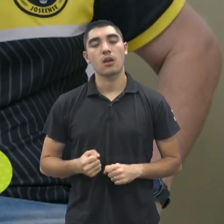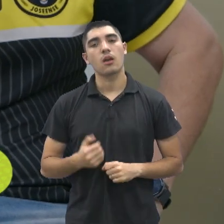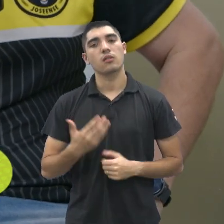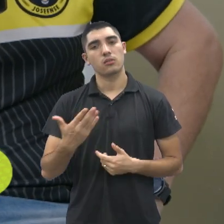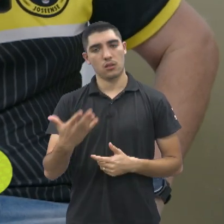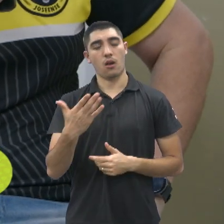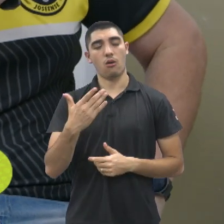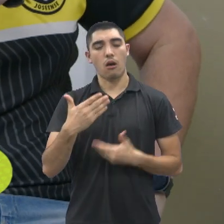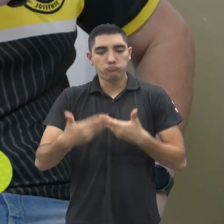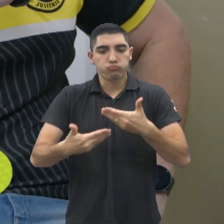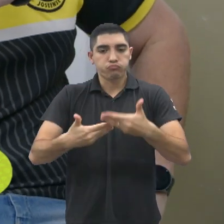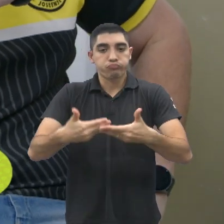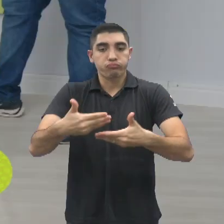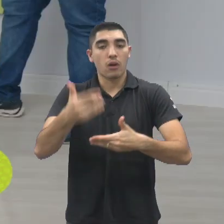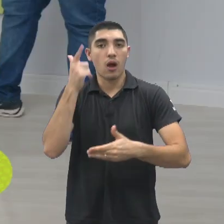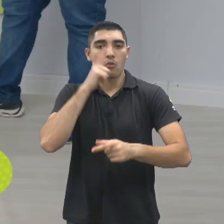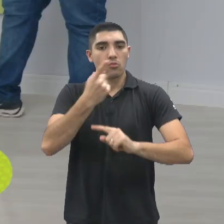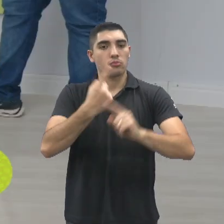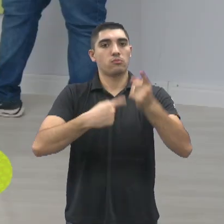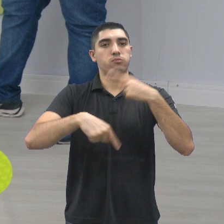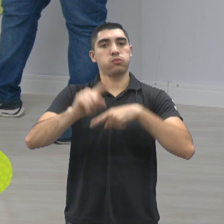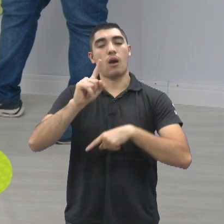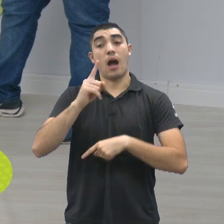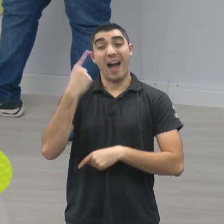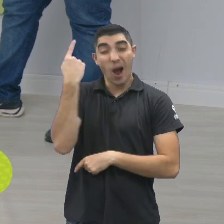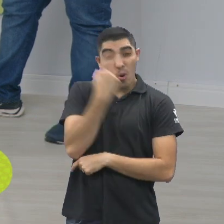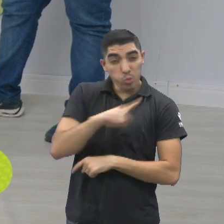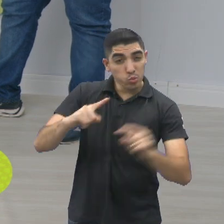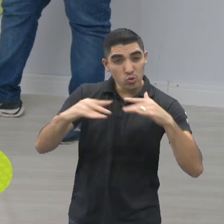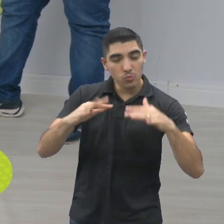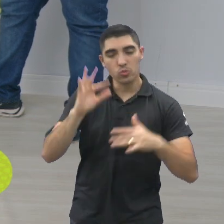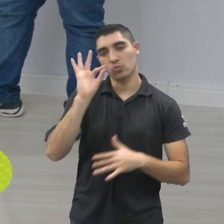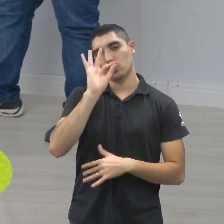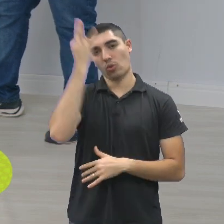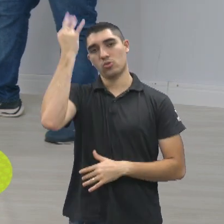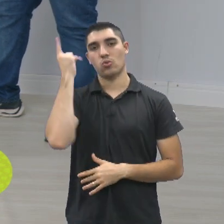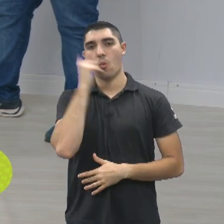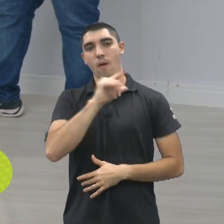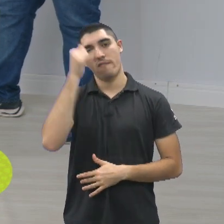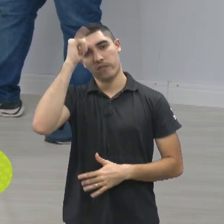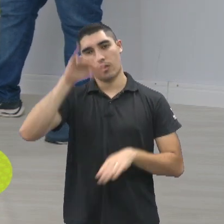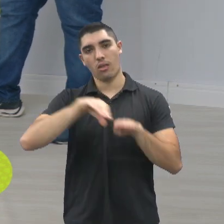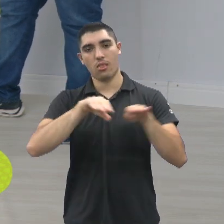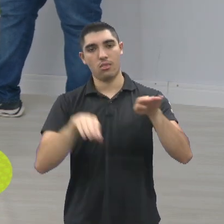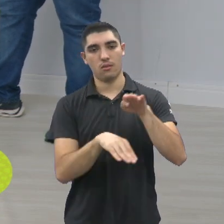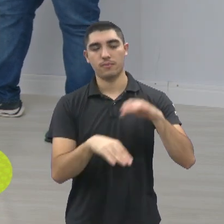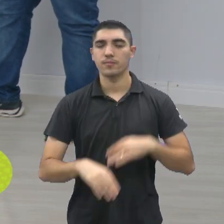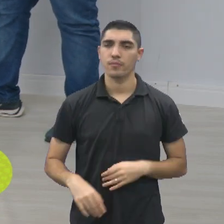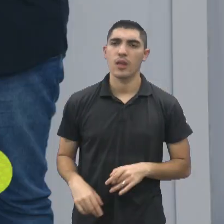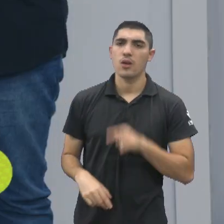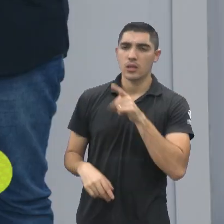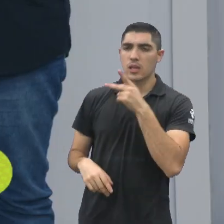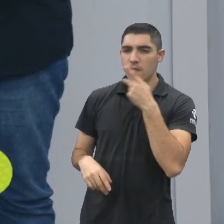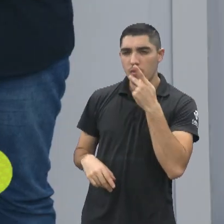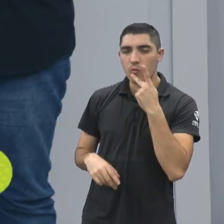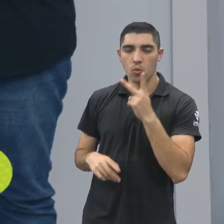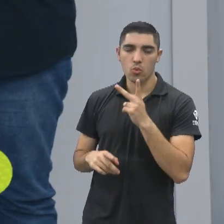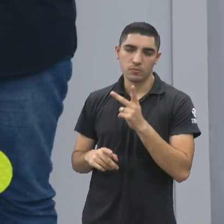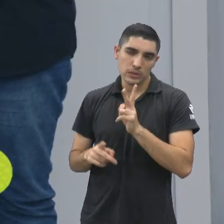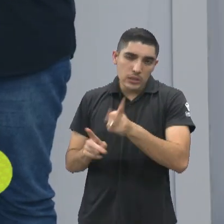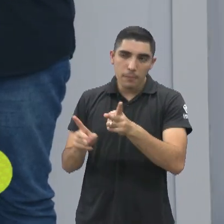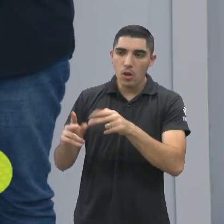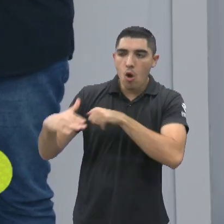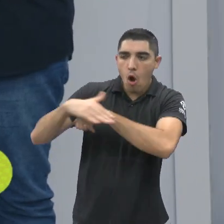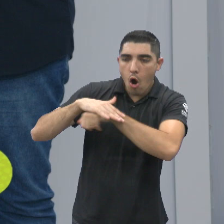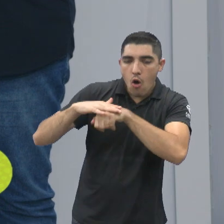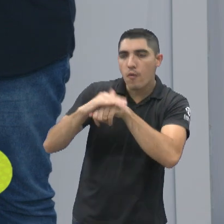acabou dando certo e escapamos na última rodada. Agora, em cima disso, né? Você falou que foi mais na base da conversa do que técnica e